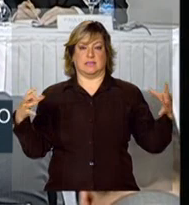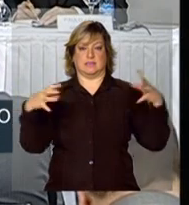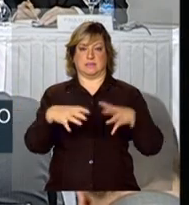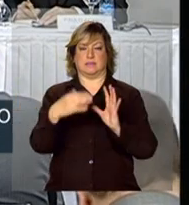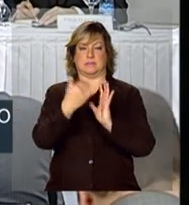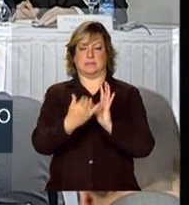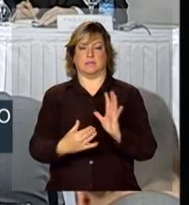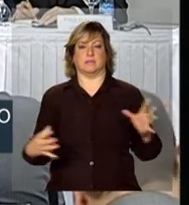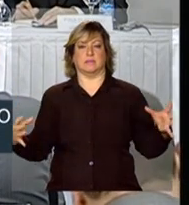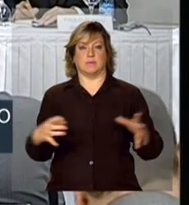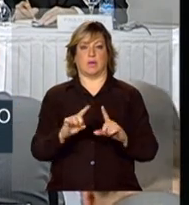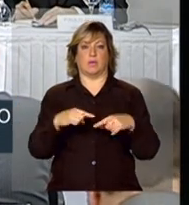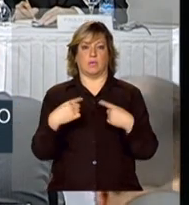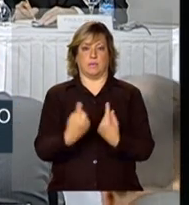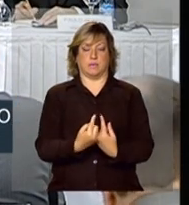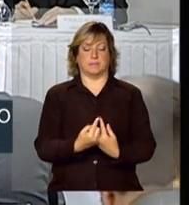pauta